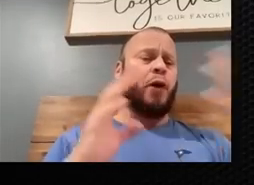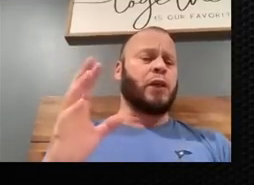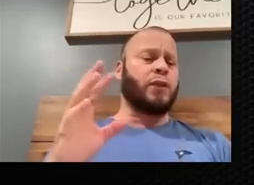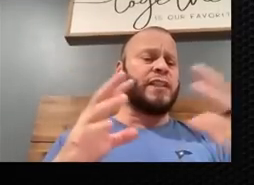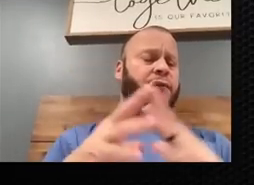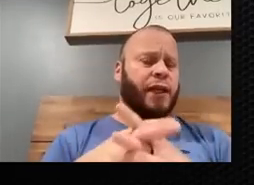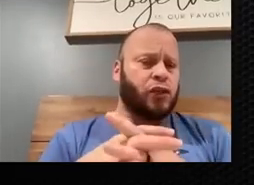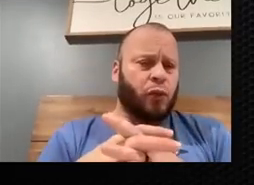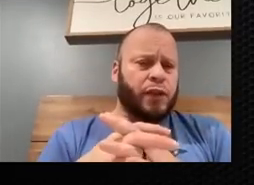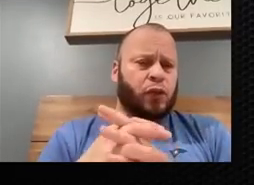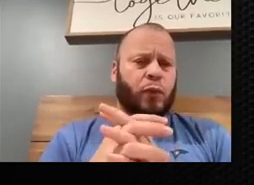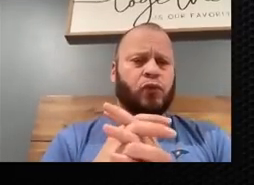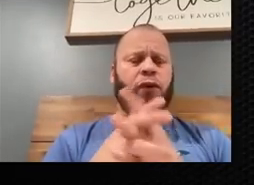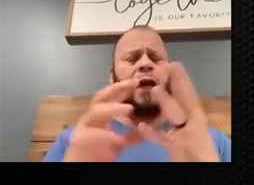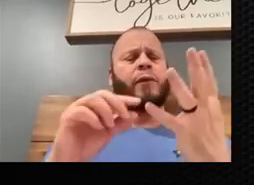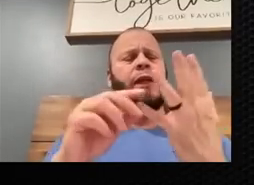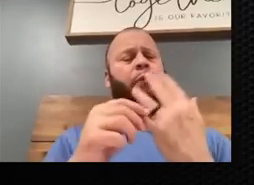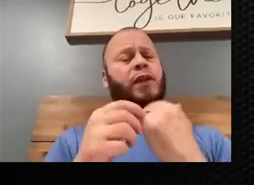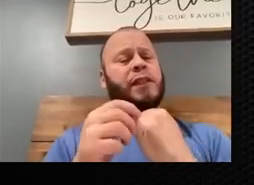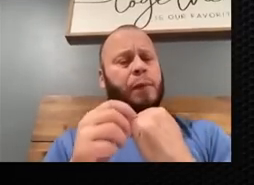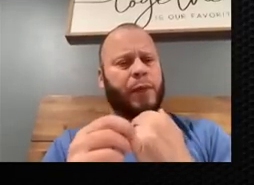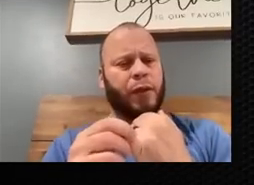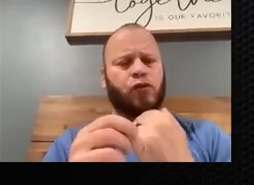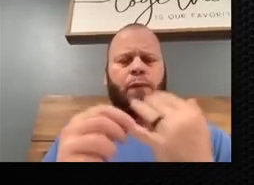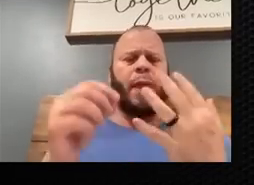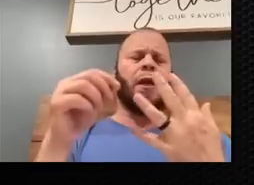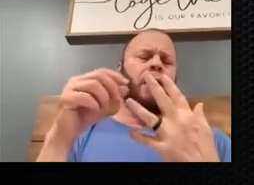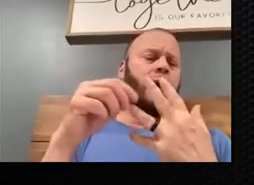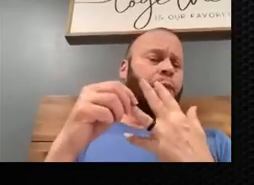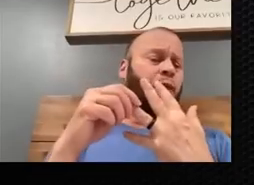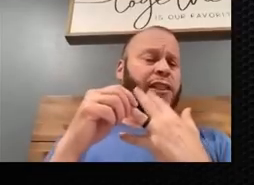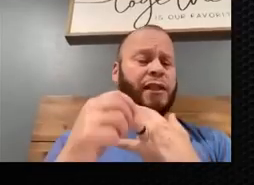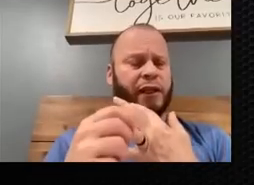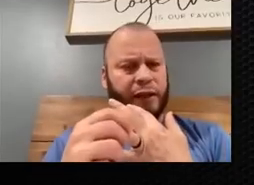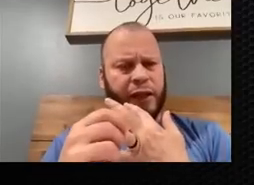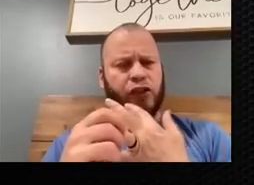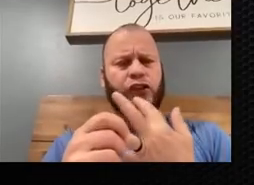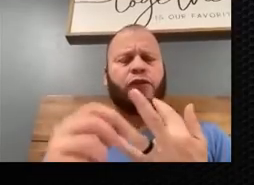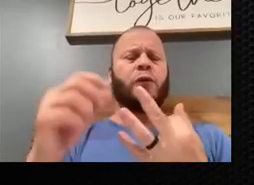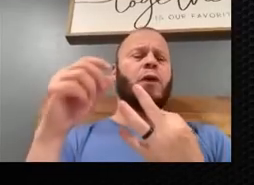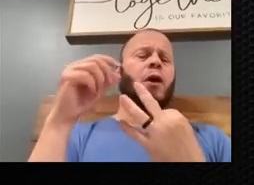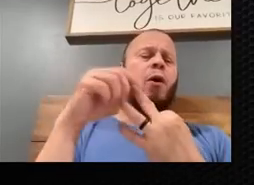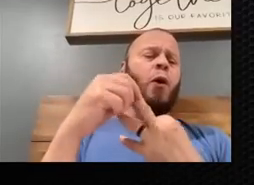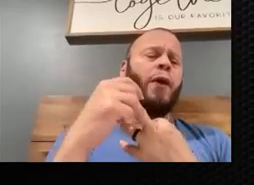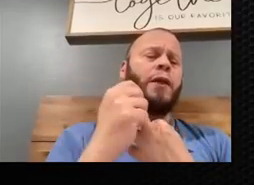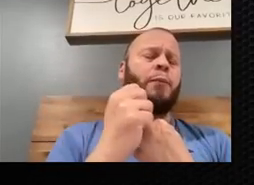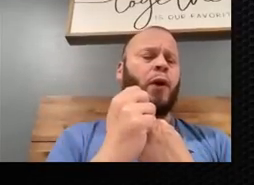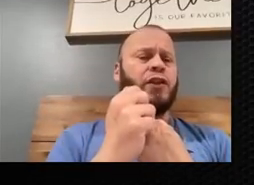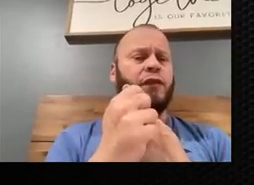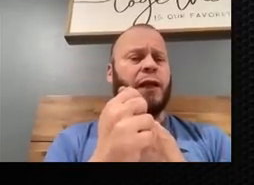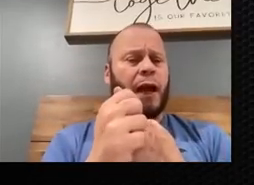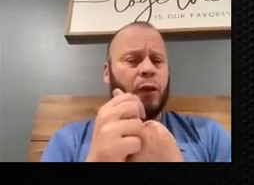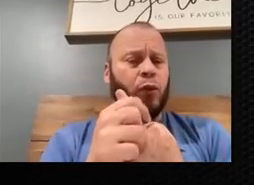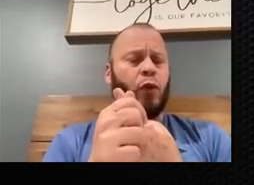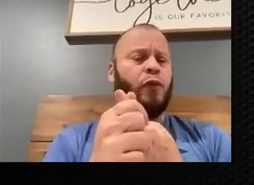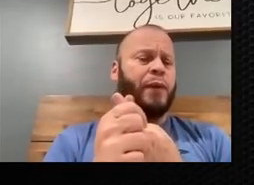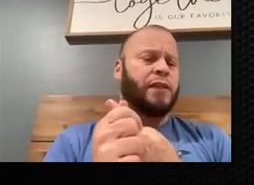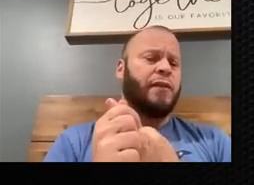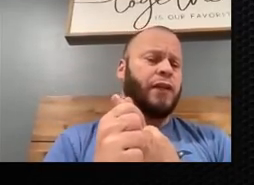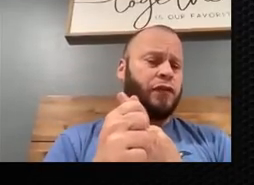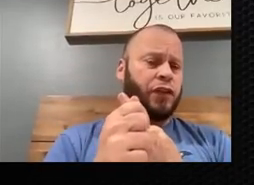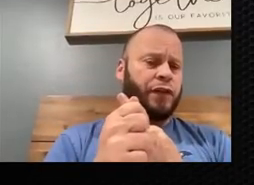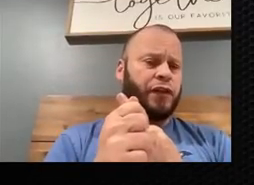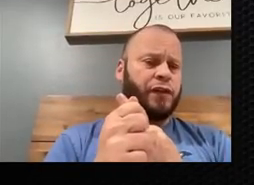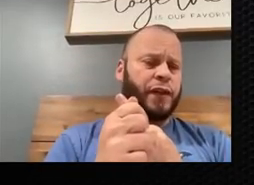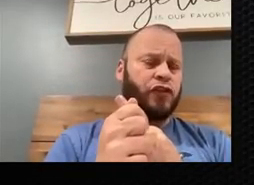que pode acontecer três coisas com o Bolsonaro. Ele pode ser preso, ele pode ser inelegível, ou ele pode virar o novo